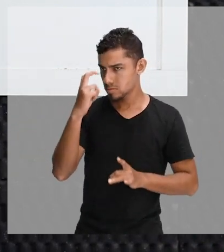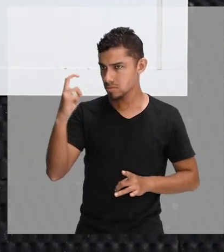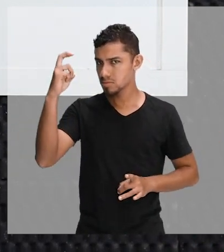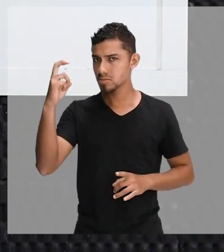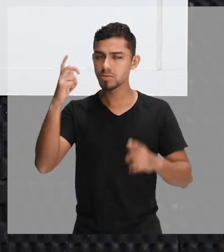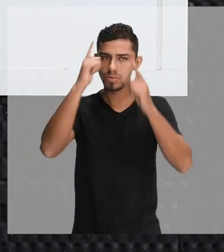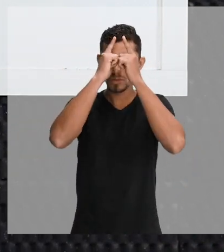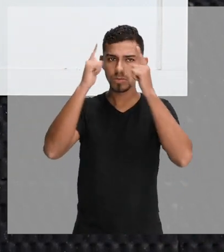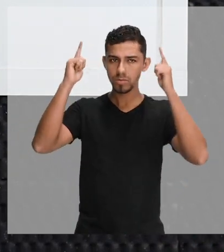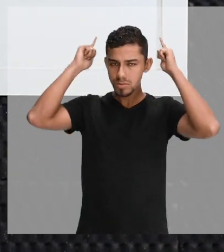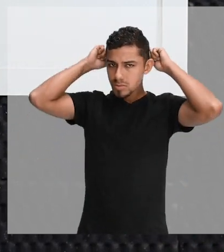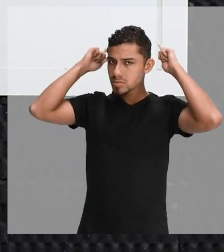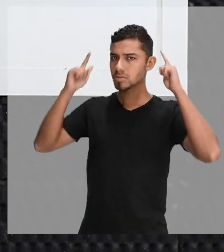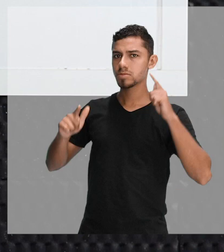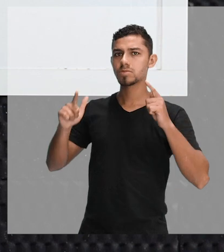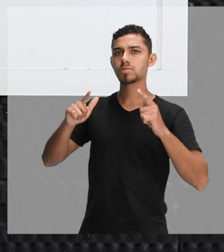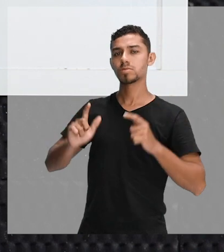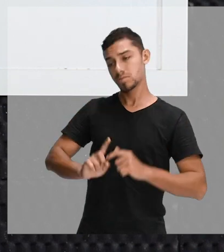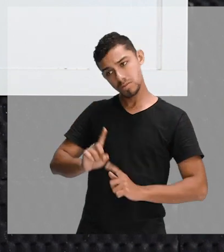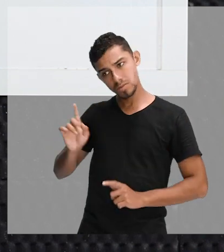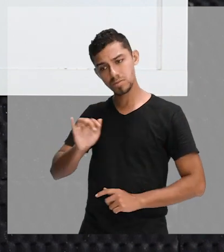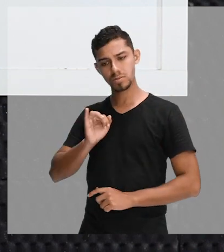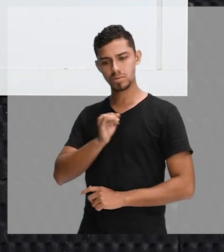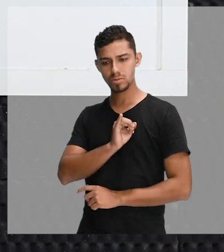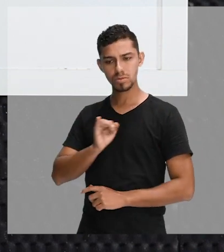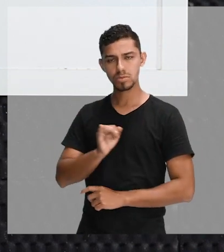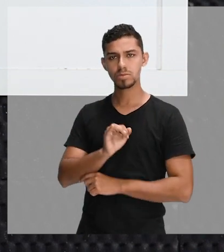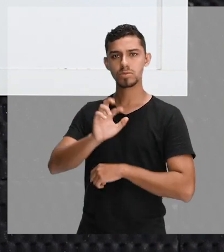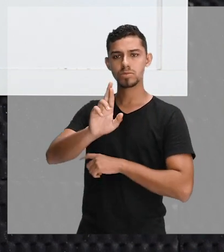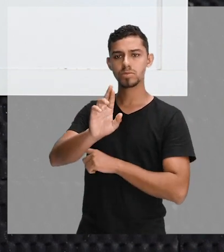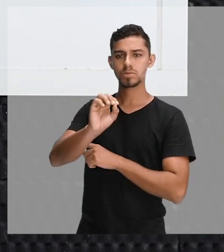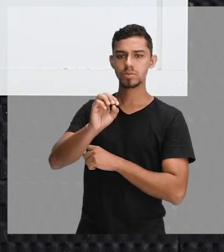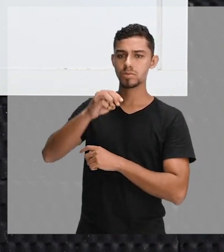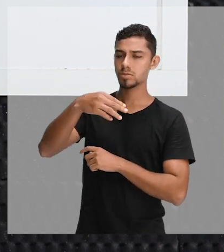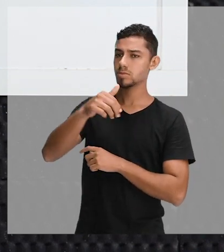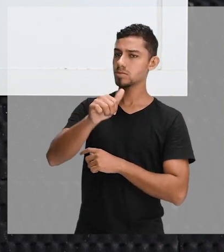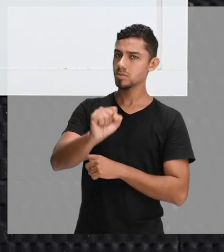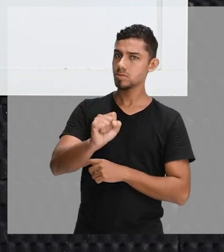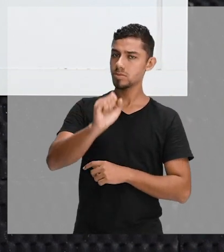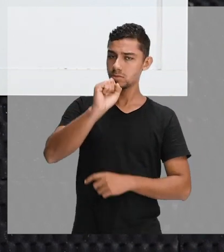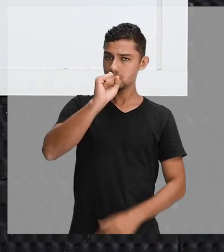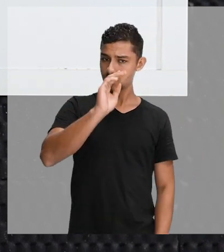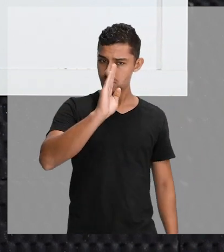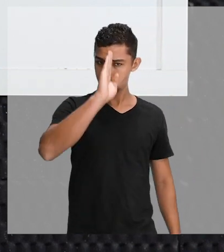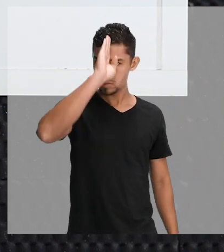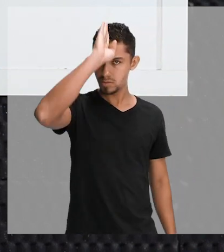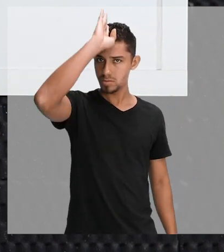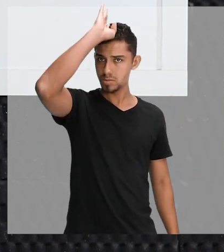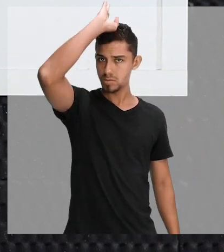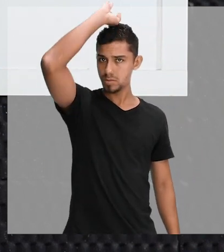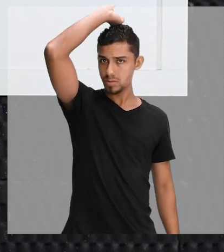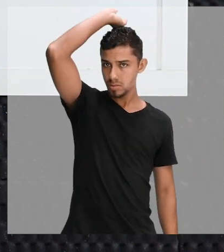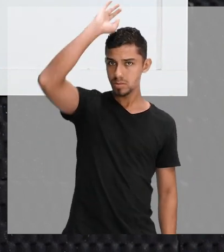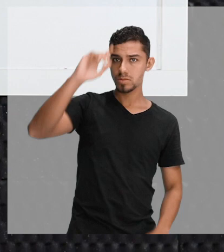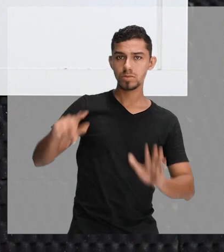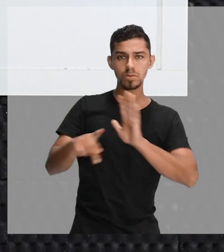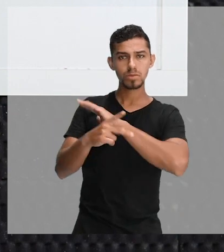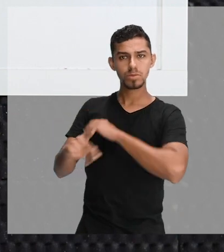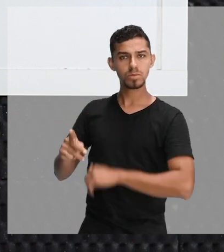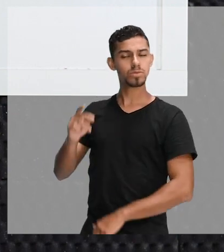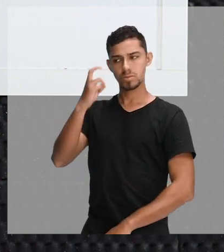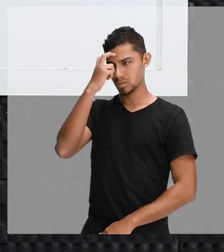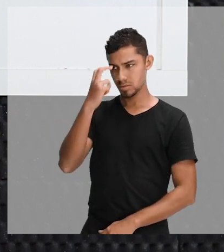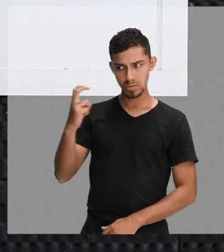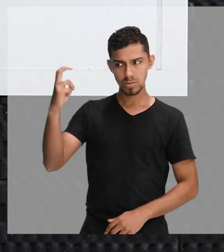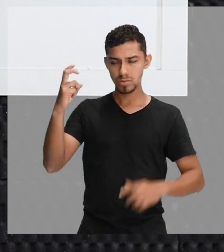de certa forma, para a gente na filosofia, nós vamos sempre buscar esse resgate, certo? Da